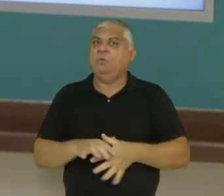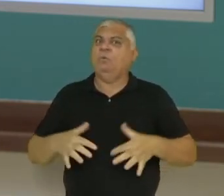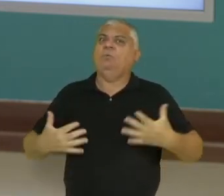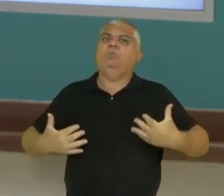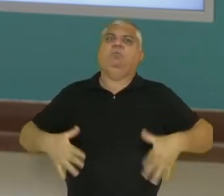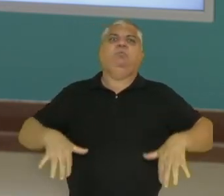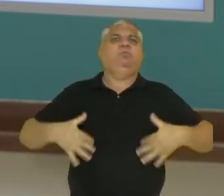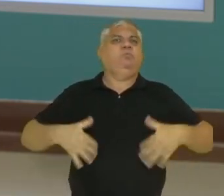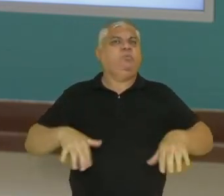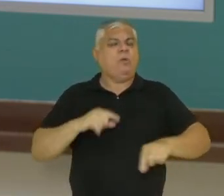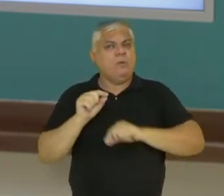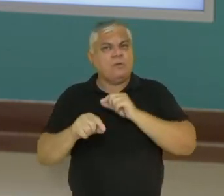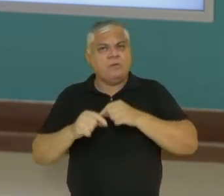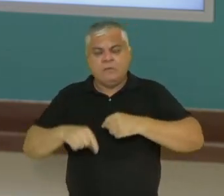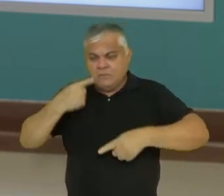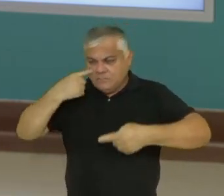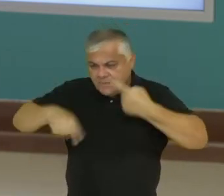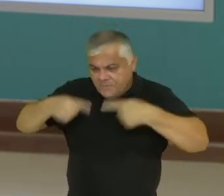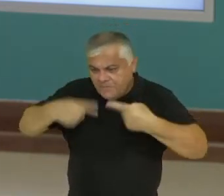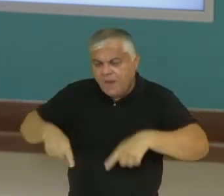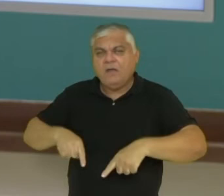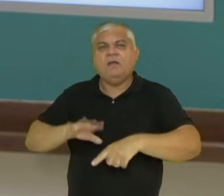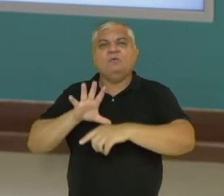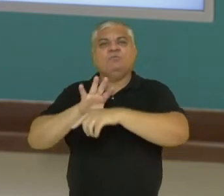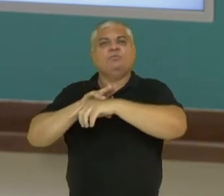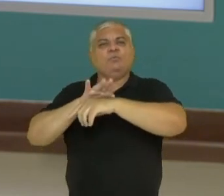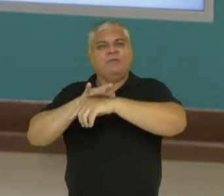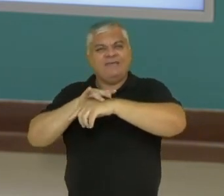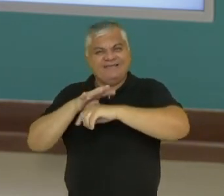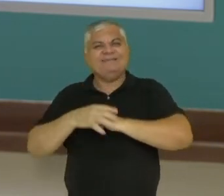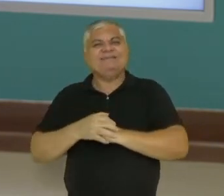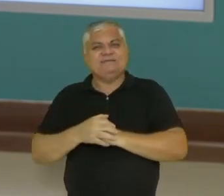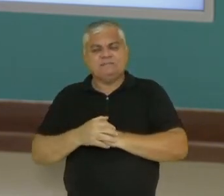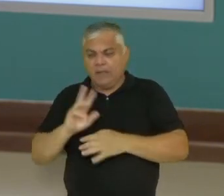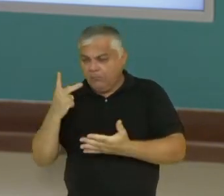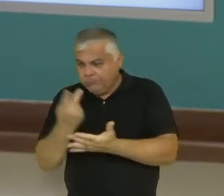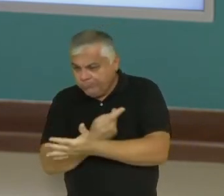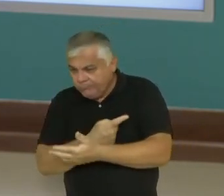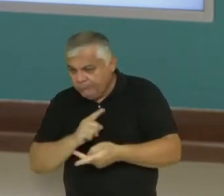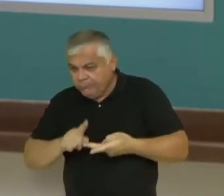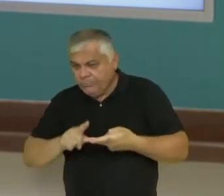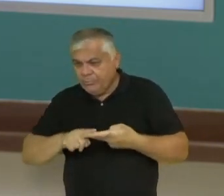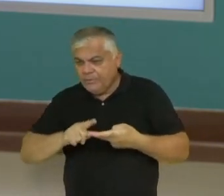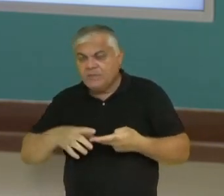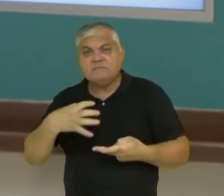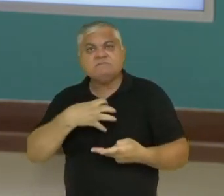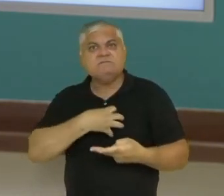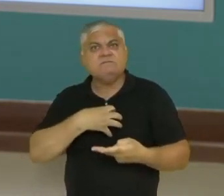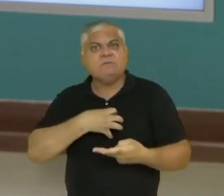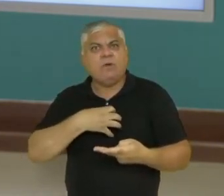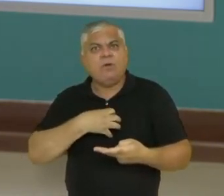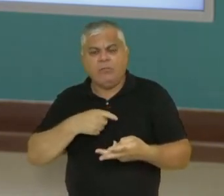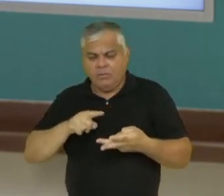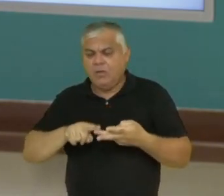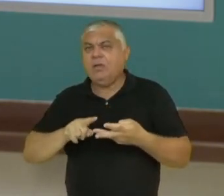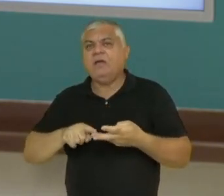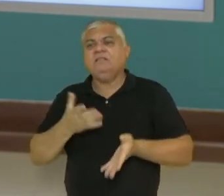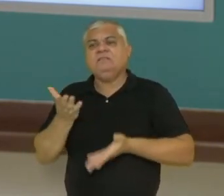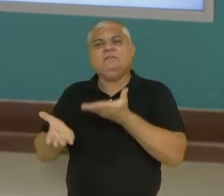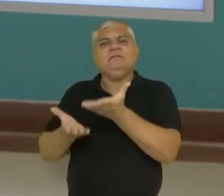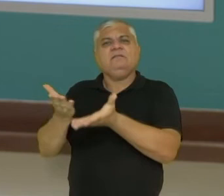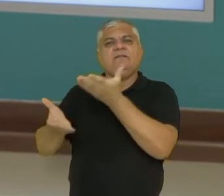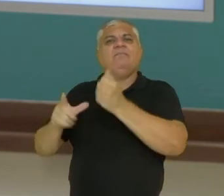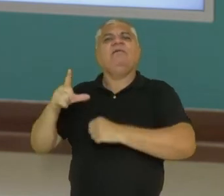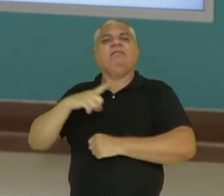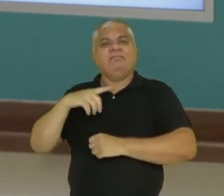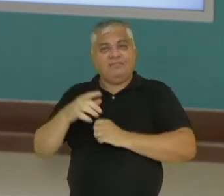muito mesmo na descoberta de doenças. As causas, os sintomas, também o tratamento. Então, o